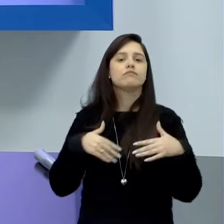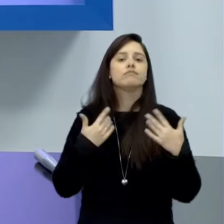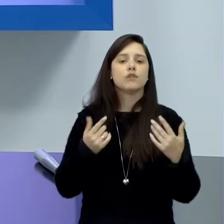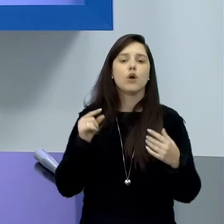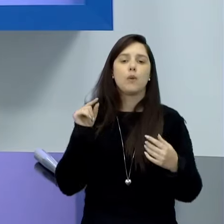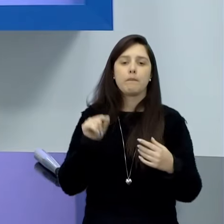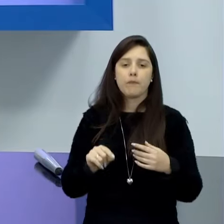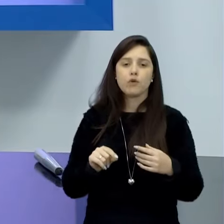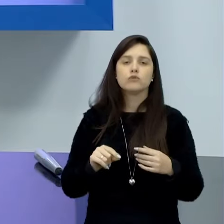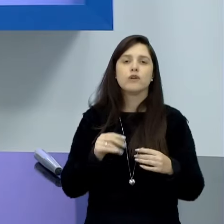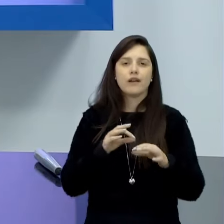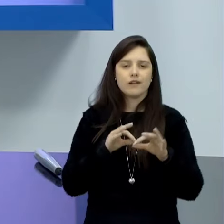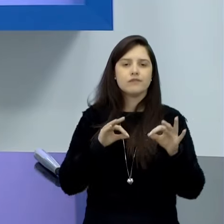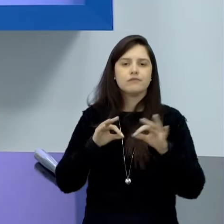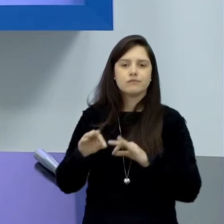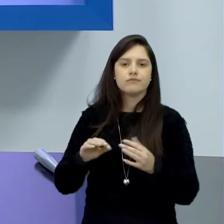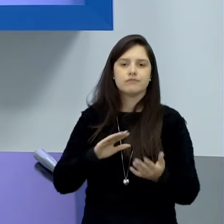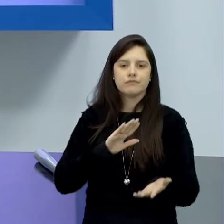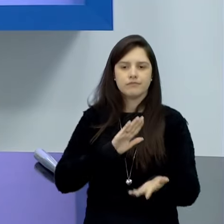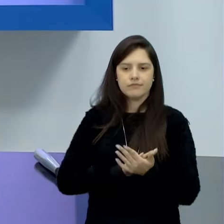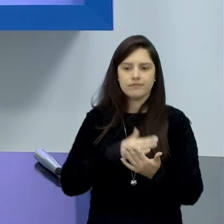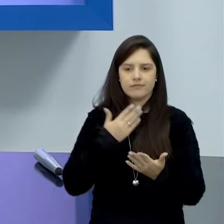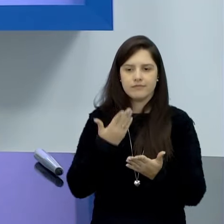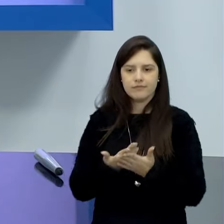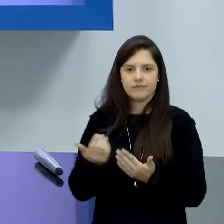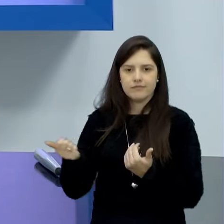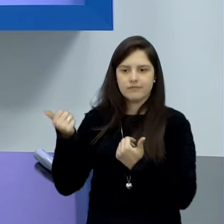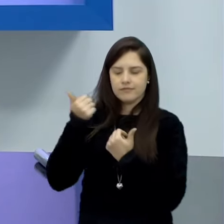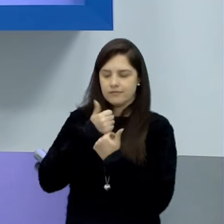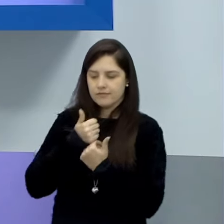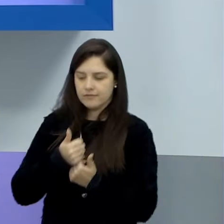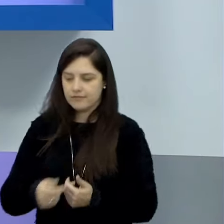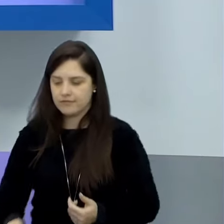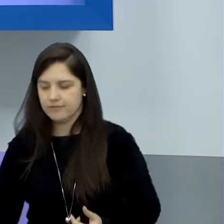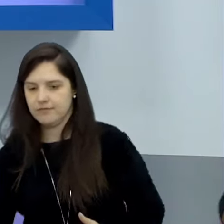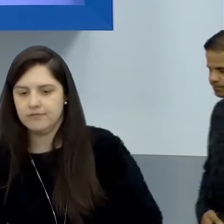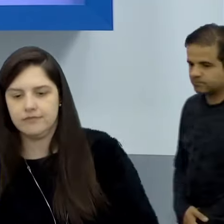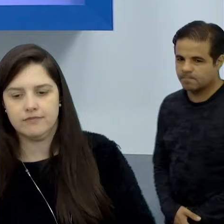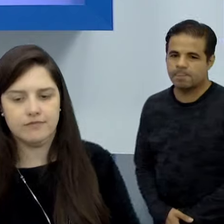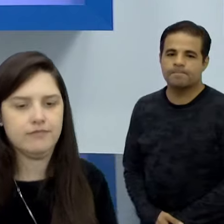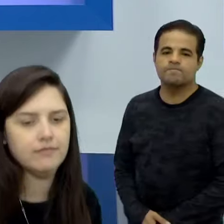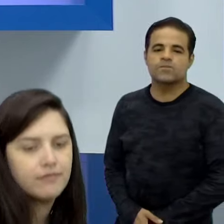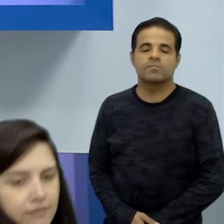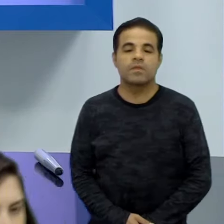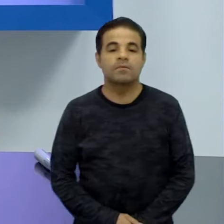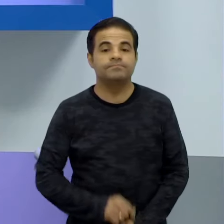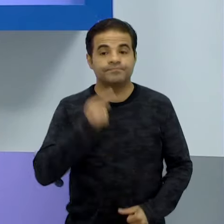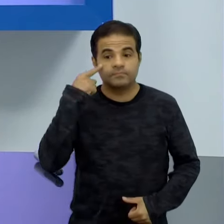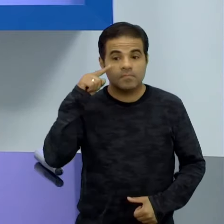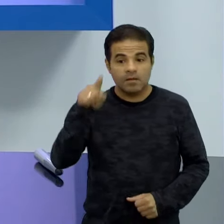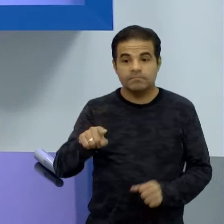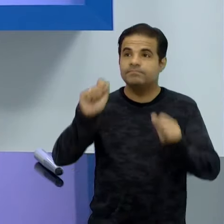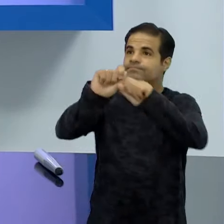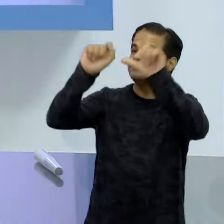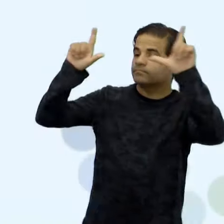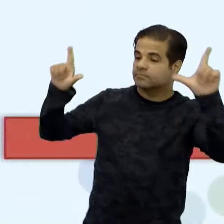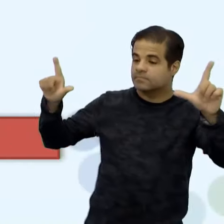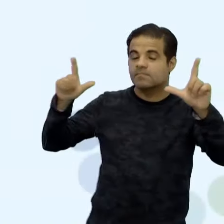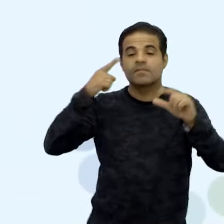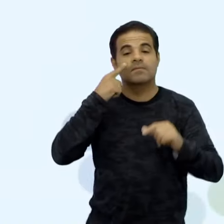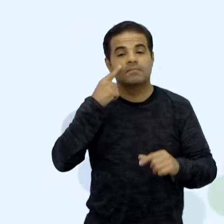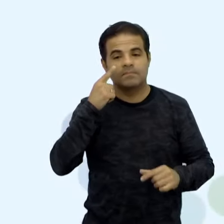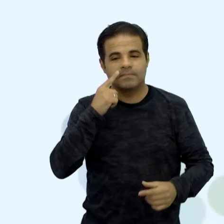ponto realmente isolado ou um ponto em que os seres humanos estão se envolvendo? Então vamos olhar aqui na nossa tela.